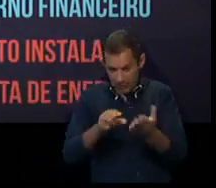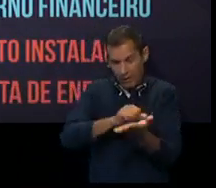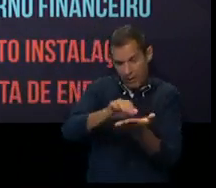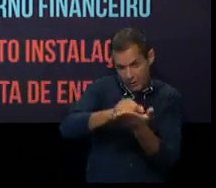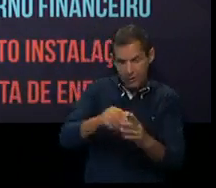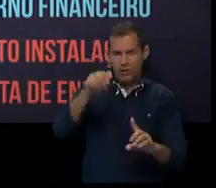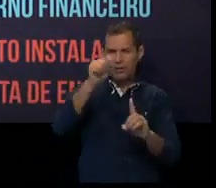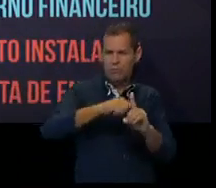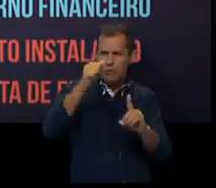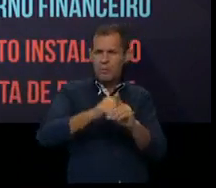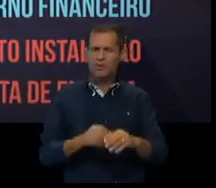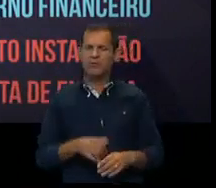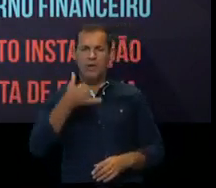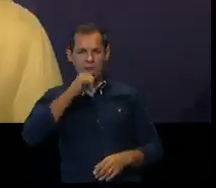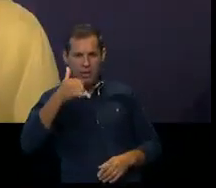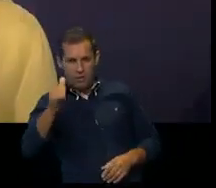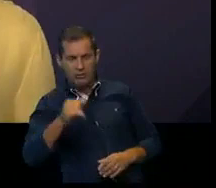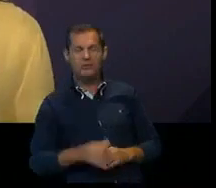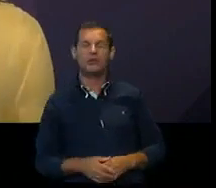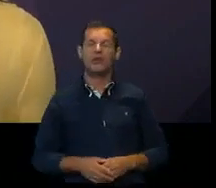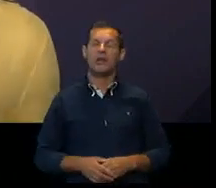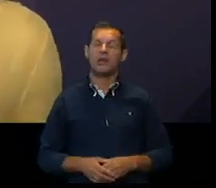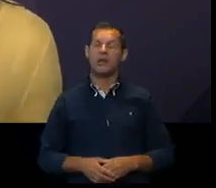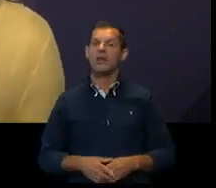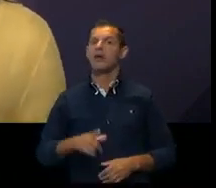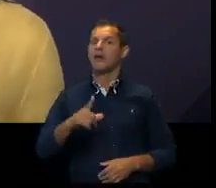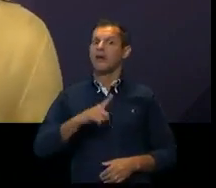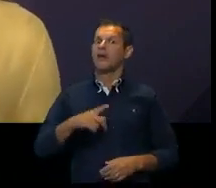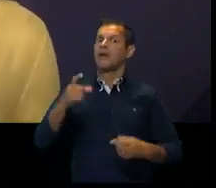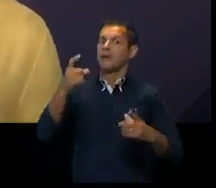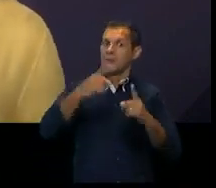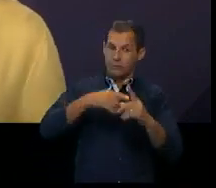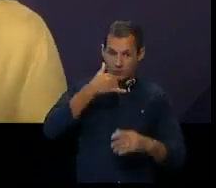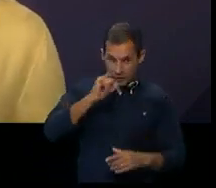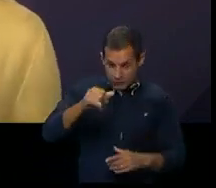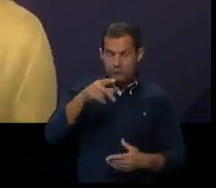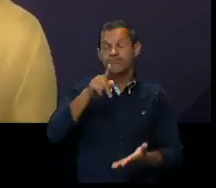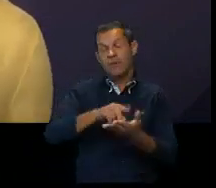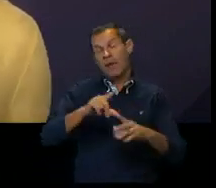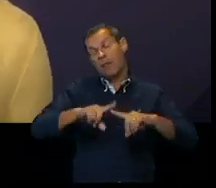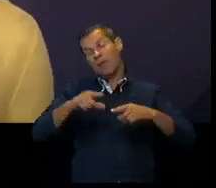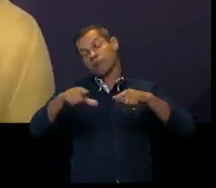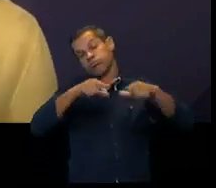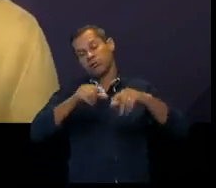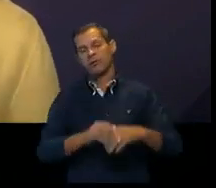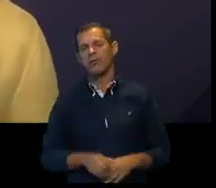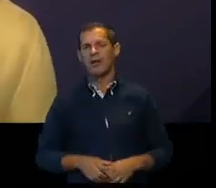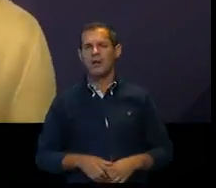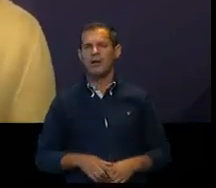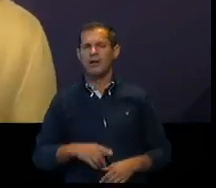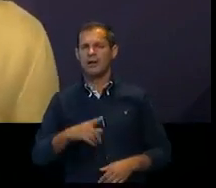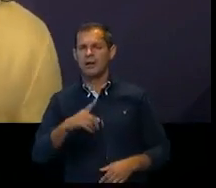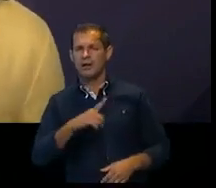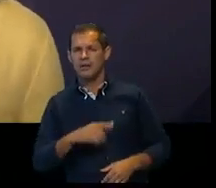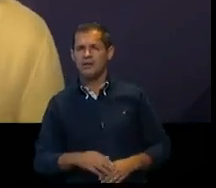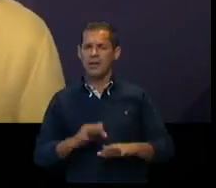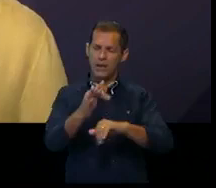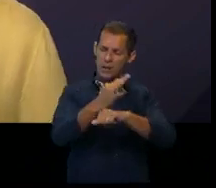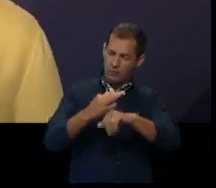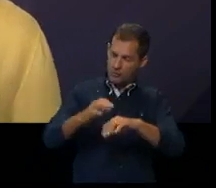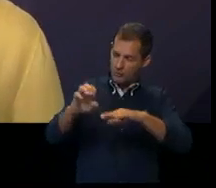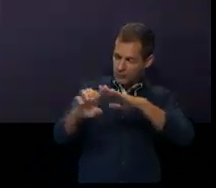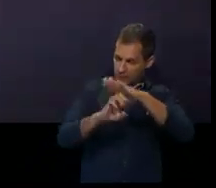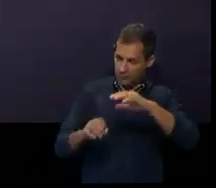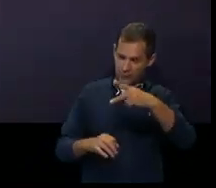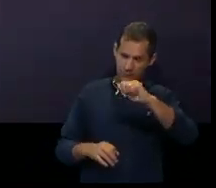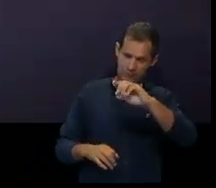gastos mensais com a conta de energia. Haja conta, não é verdade? Mas depois de tanto trabalho, é hora de tirar umas férias da construtora